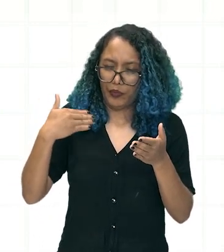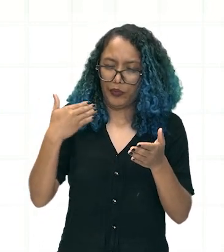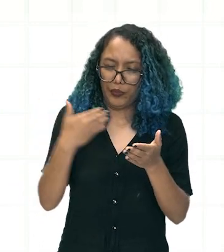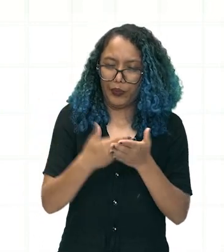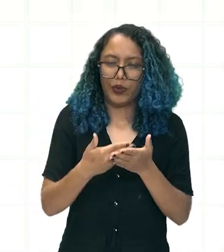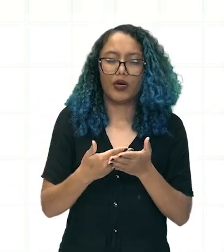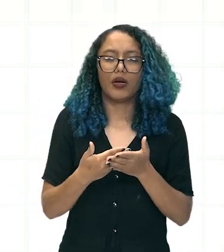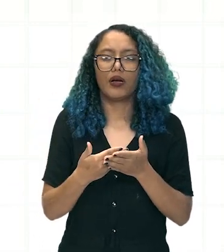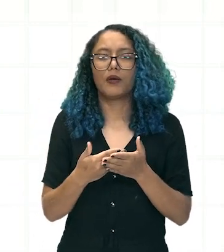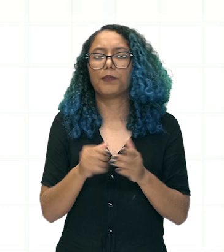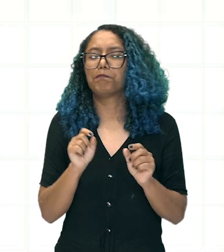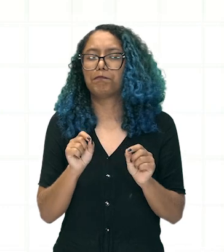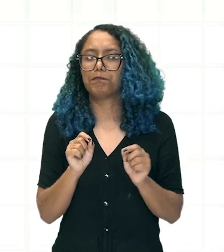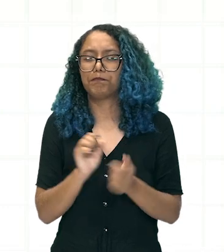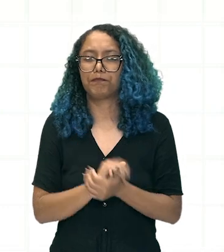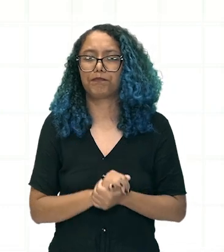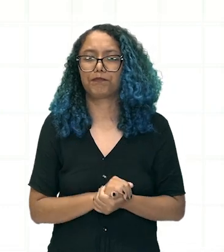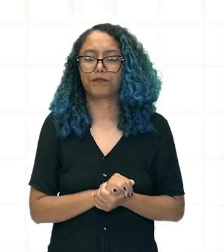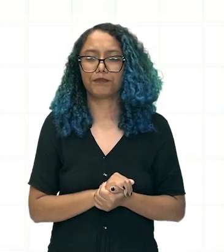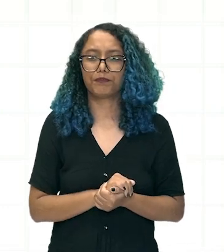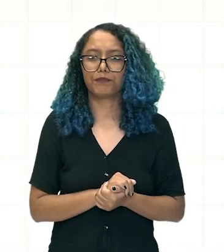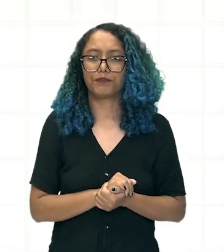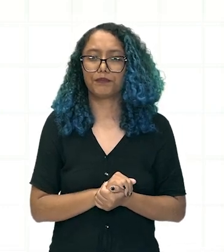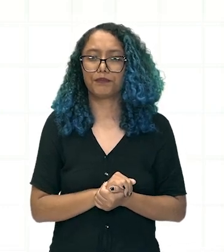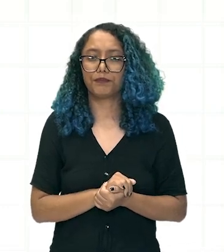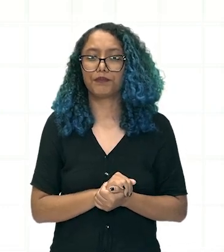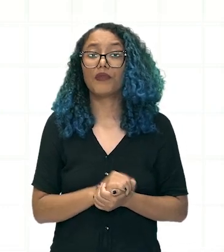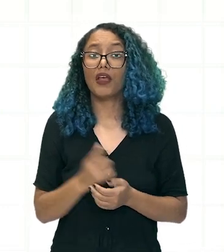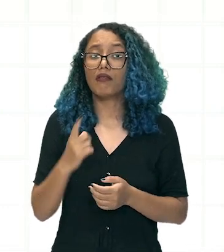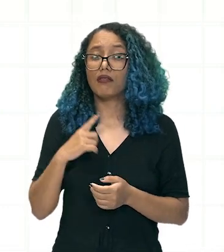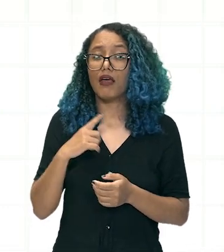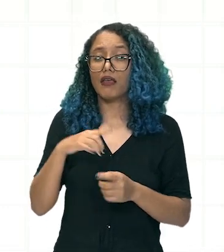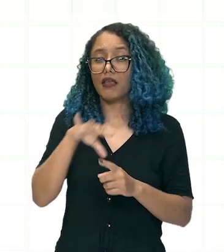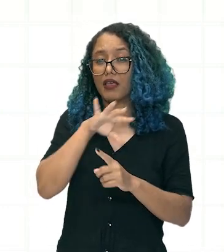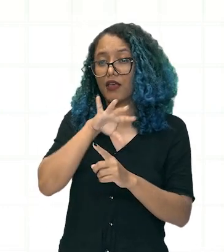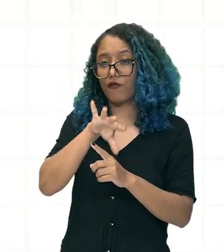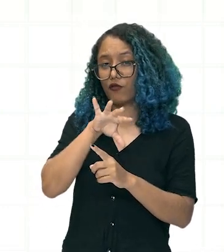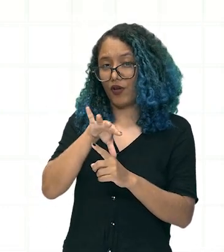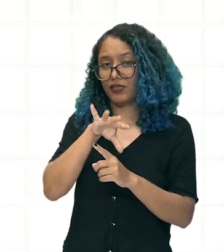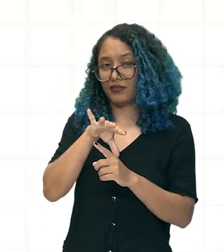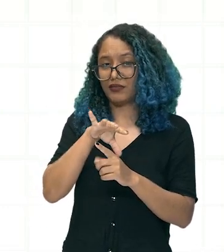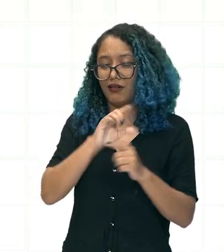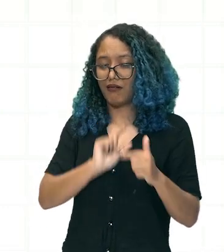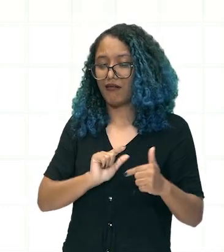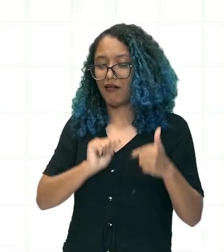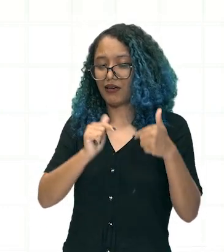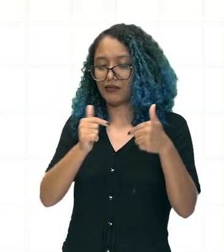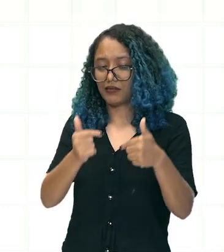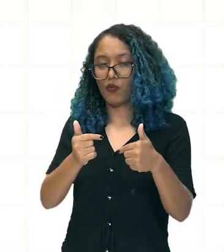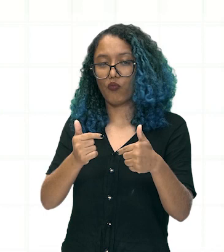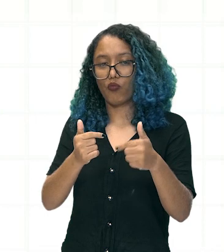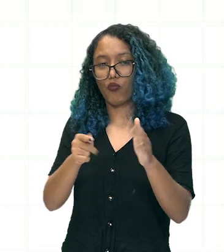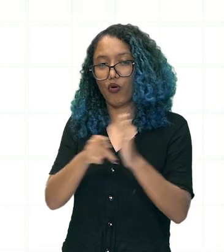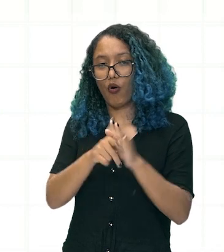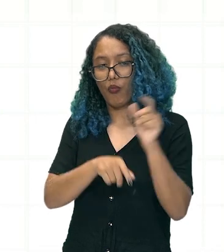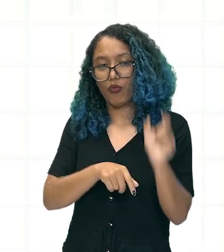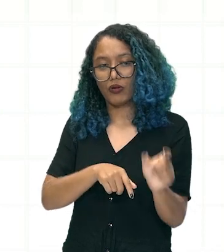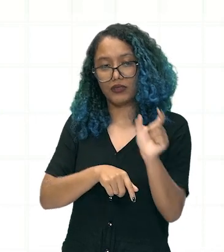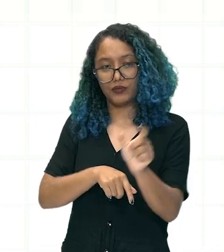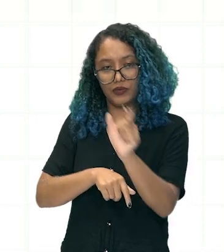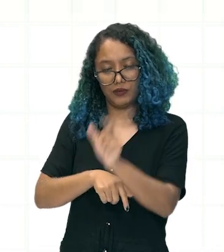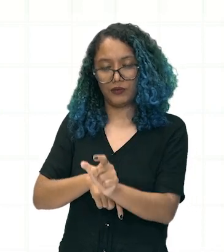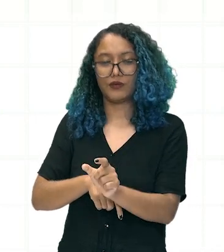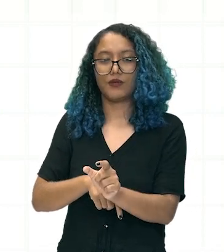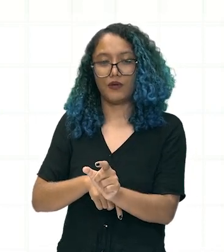ele está sendo influenciado por essa ação do homem na emissão